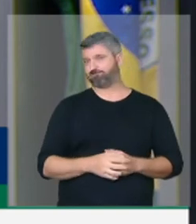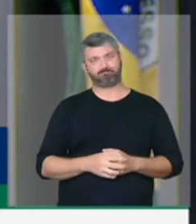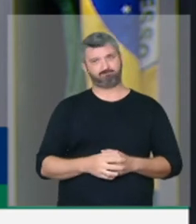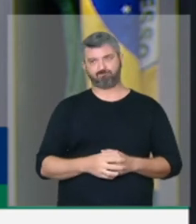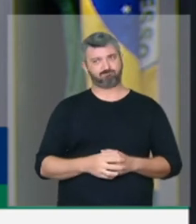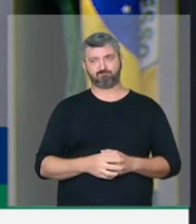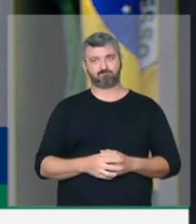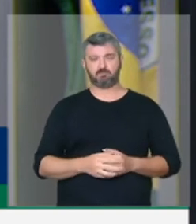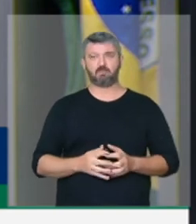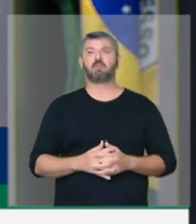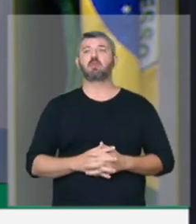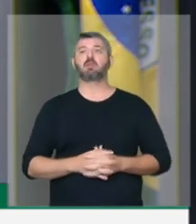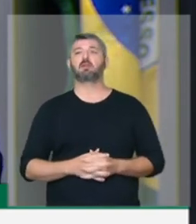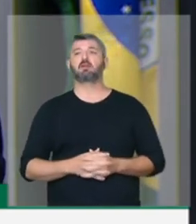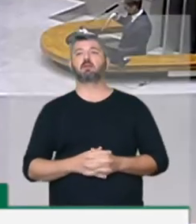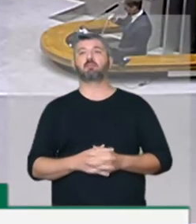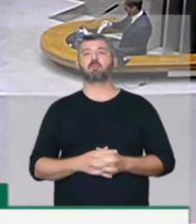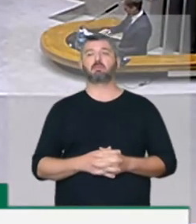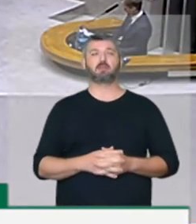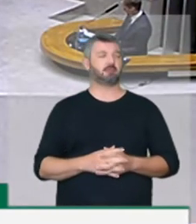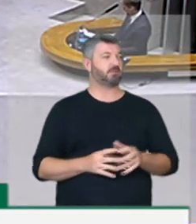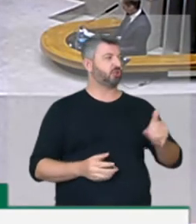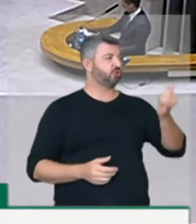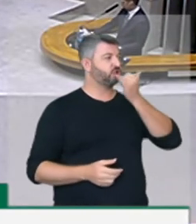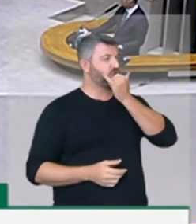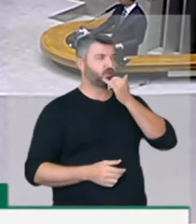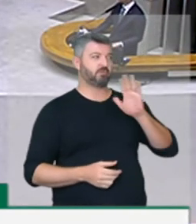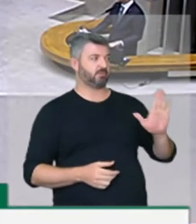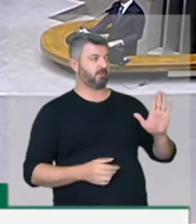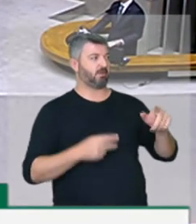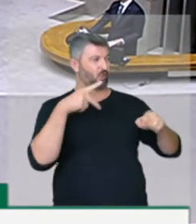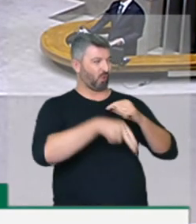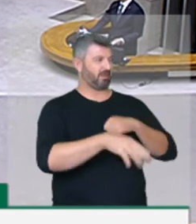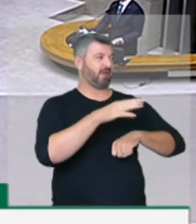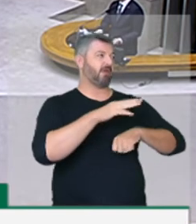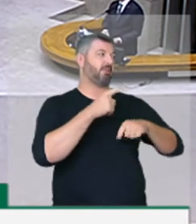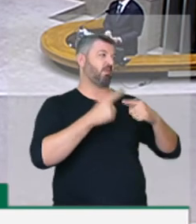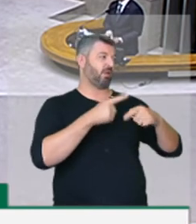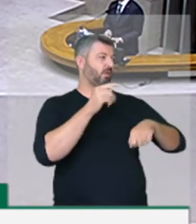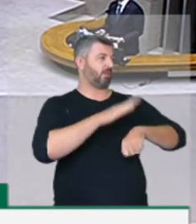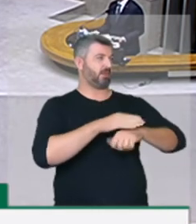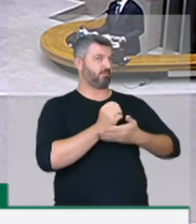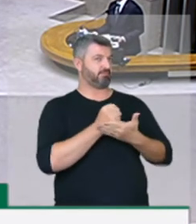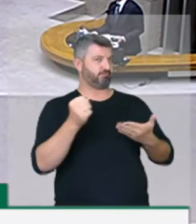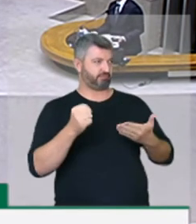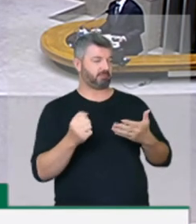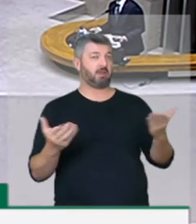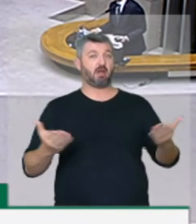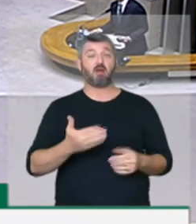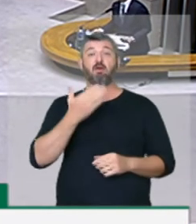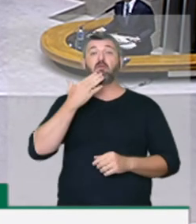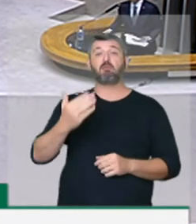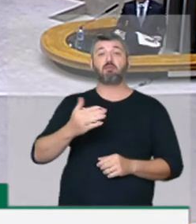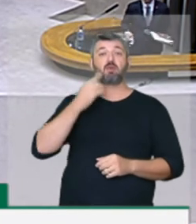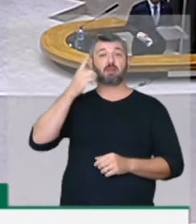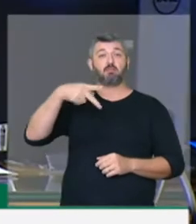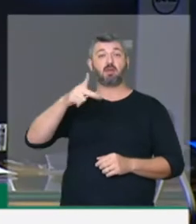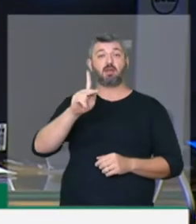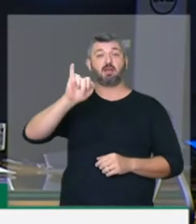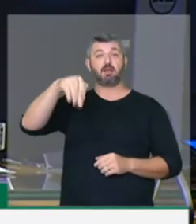obrigado, deputado. Eu disse que nós teremos que ser rigorosos com o tempo para encaminhar a favor, deputado Kim